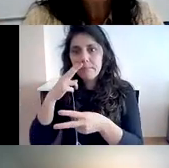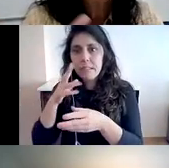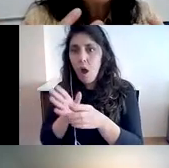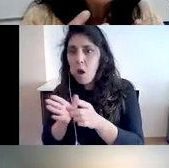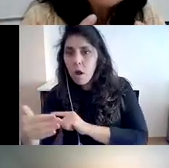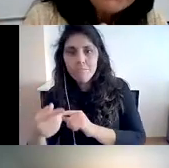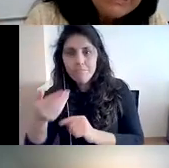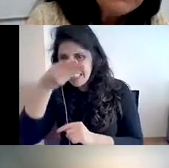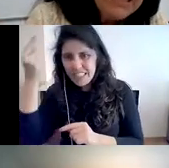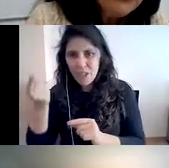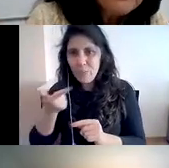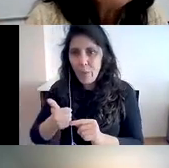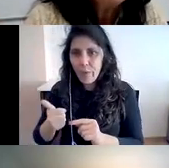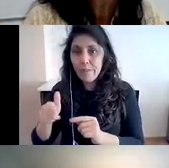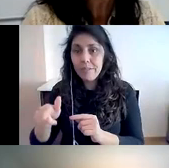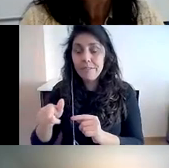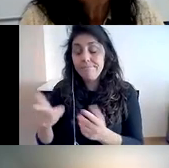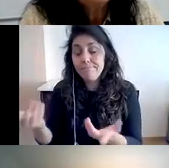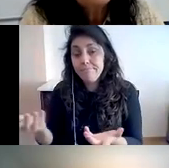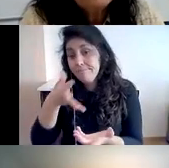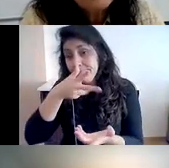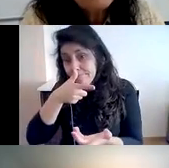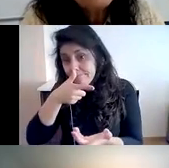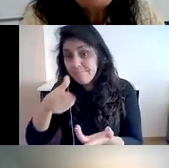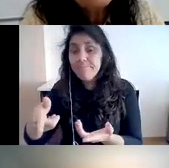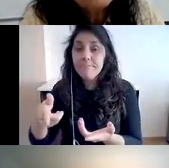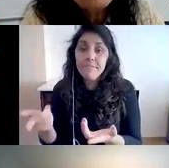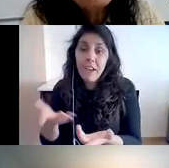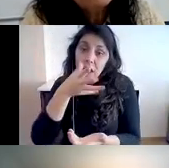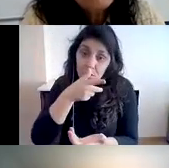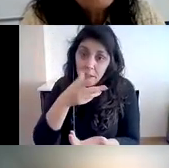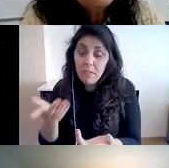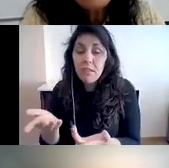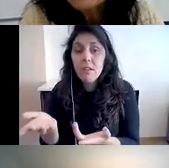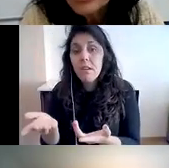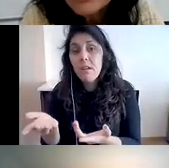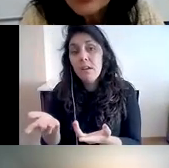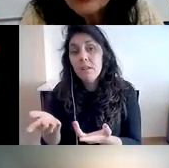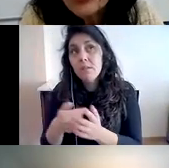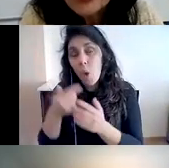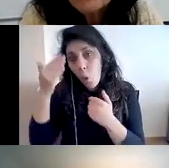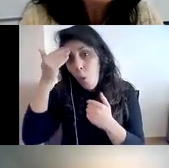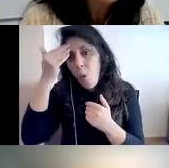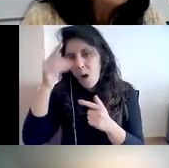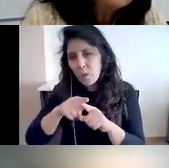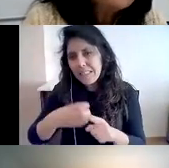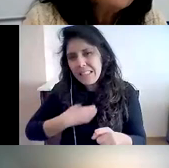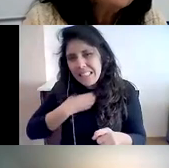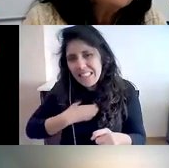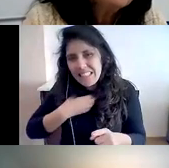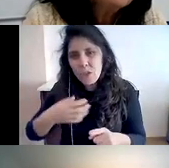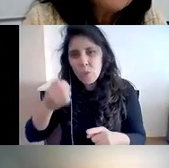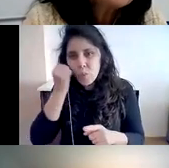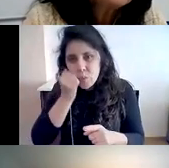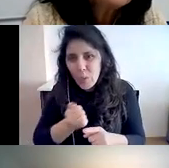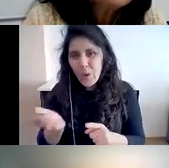e que, infelizmente, e é uma das. Eu penso que chega a ser doloroso.